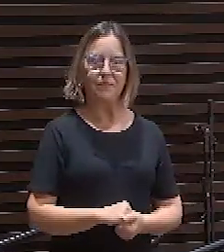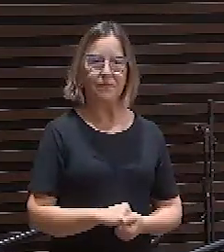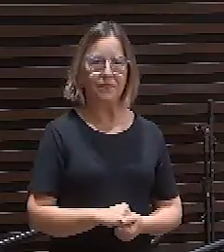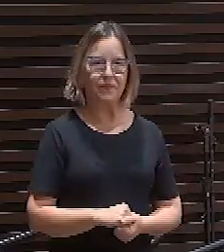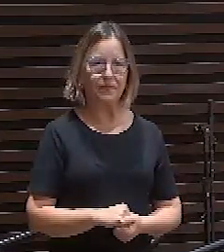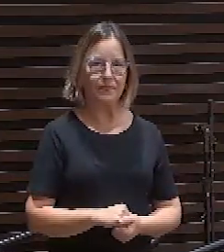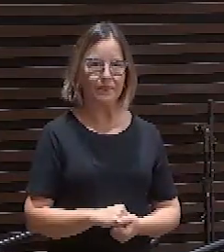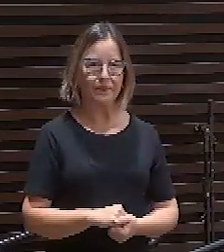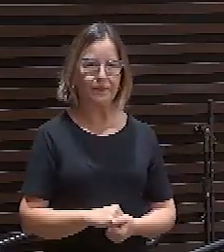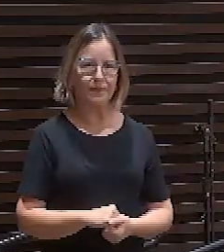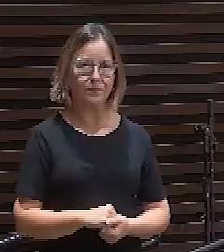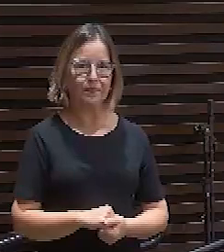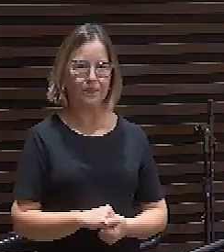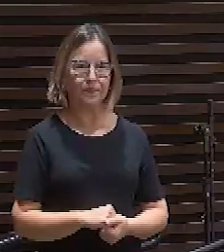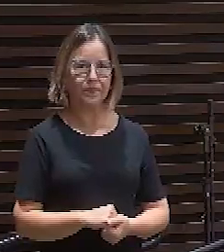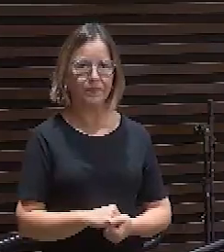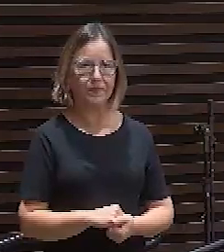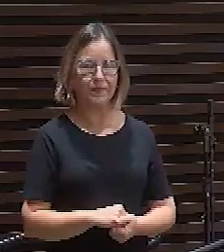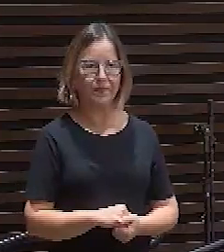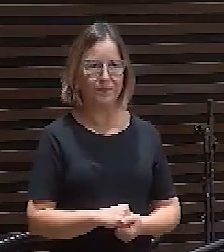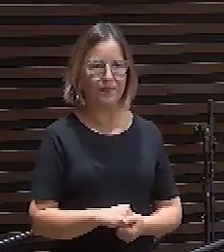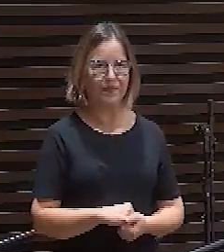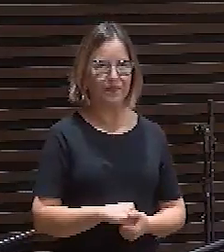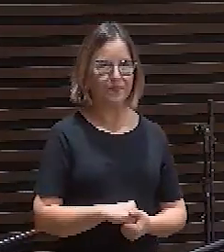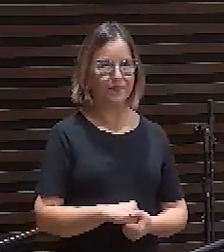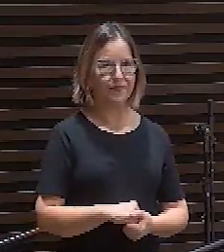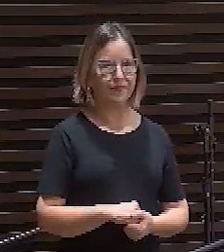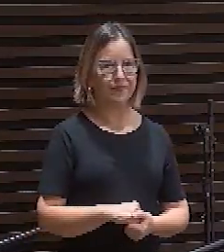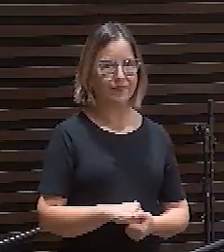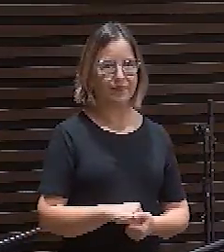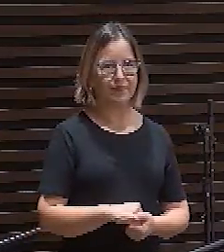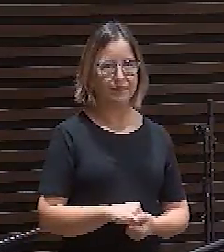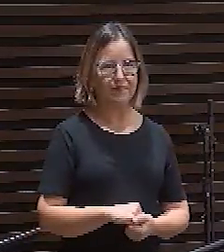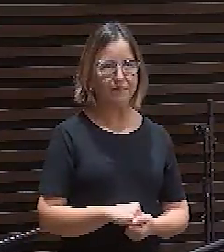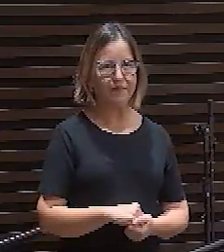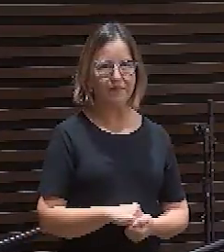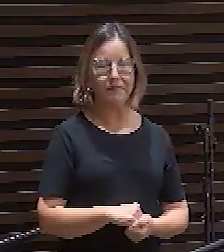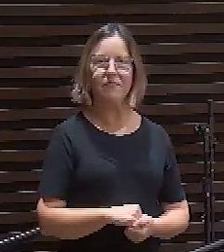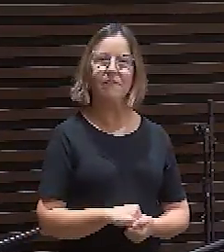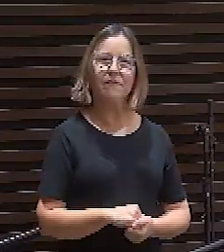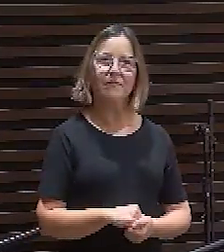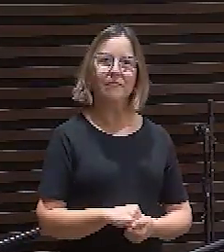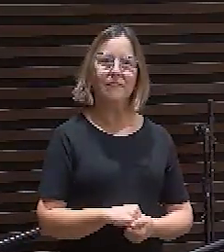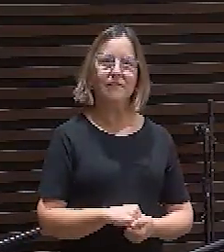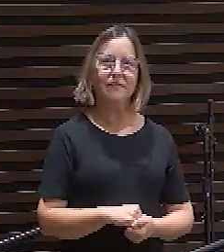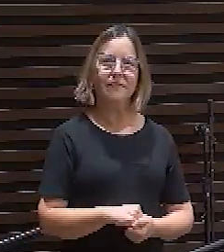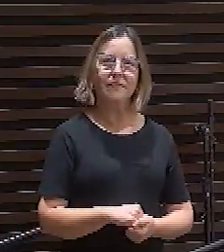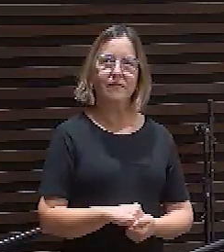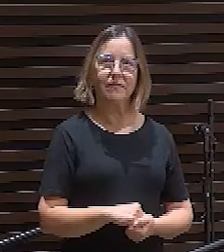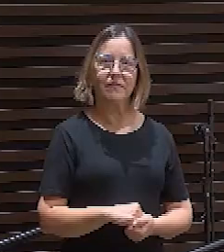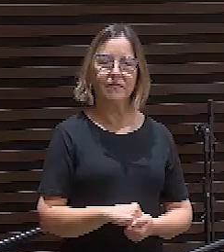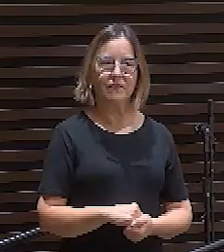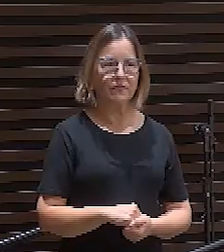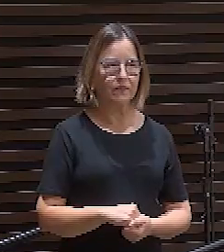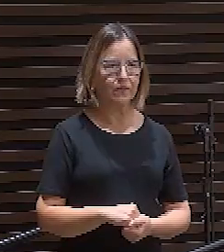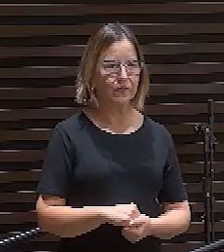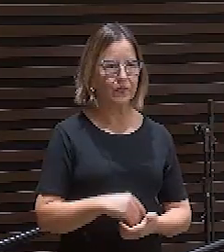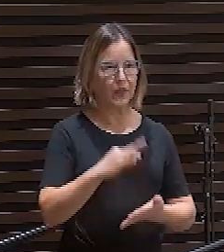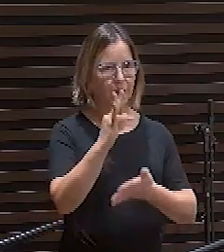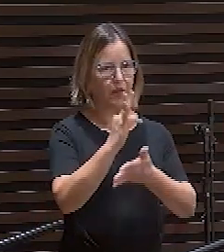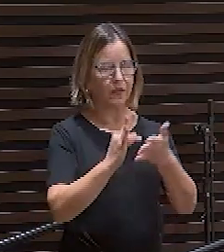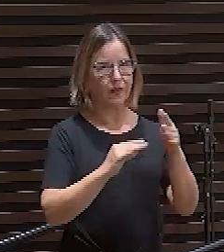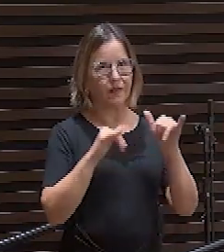Dentro do legado que Deus nos prepara para que a gente receba e repasse. O texto diz